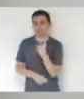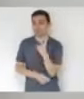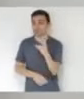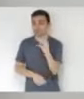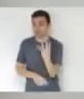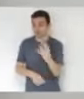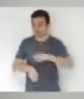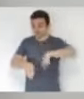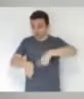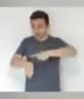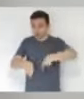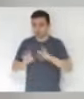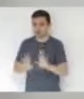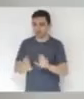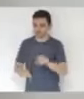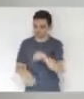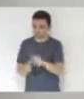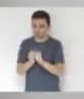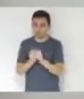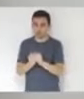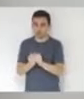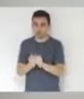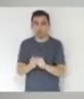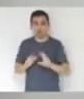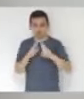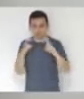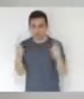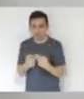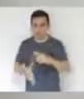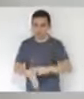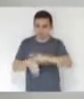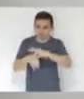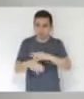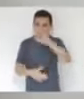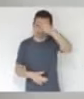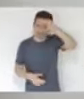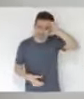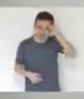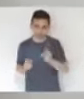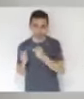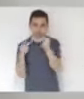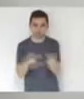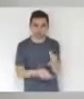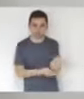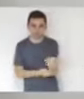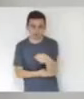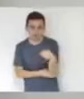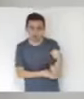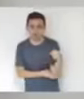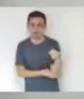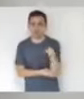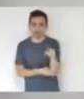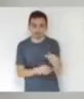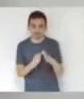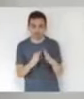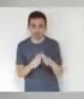reuniu com o prefeito, se reuniu com lideranças empresariais no gabinete do prefeito, visitou uma cervejaria, foi no Festival